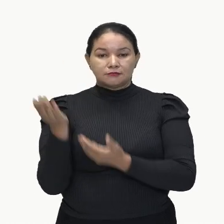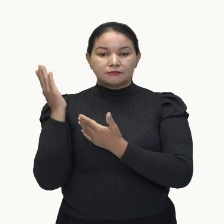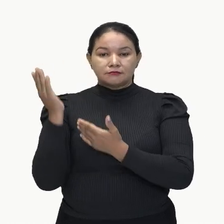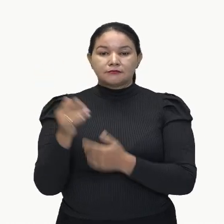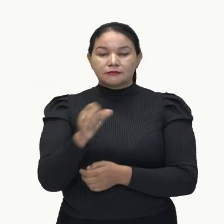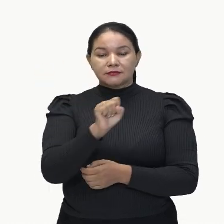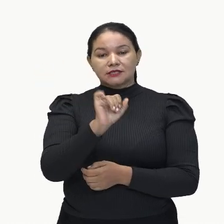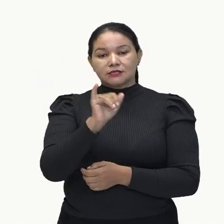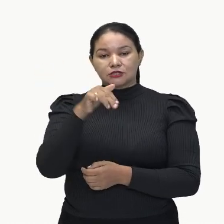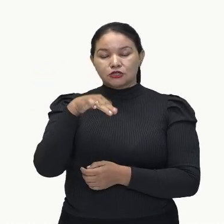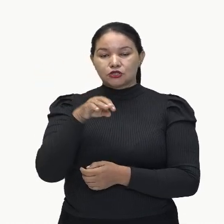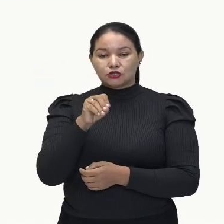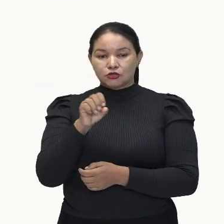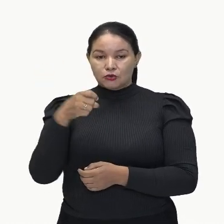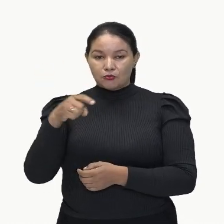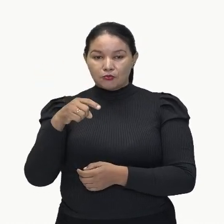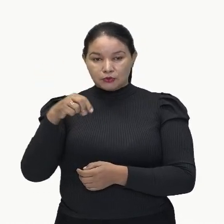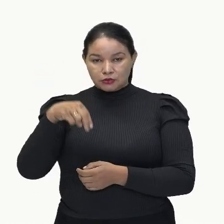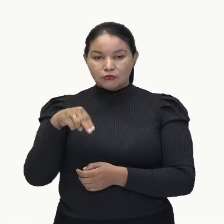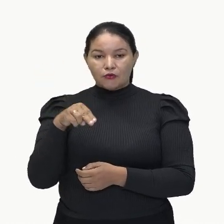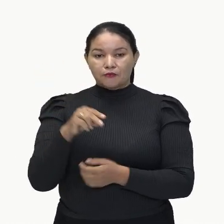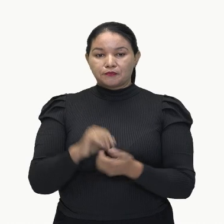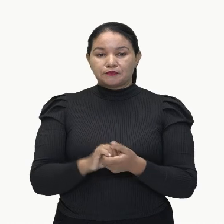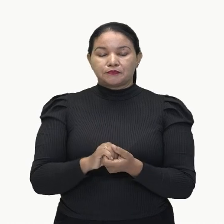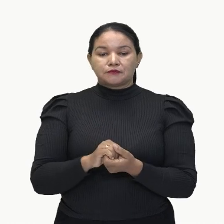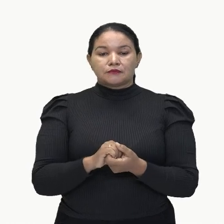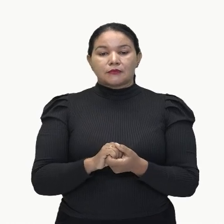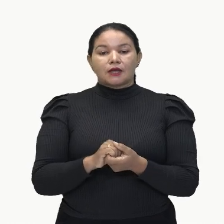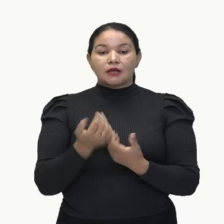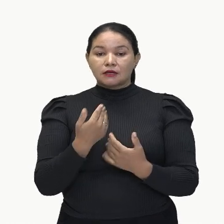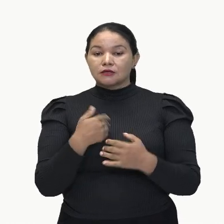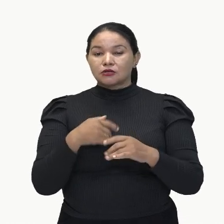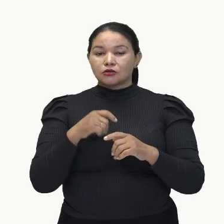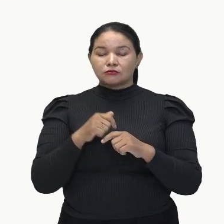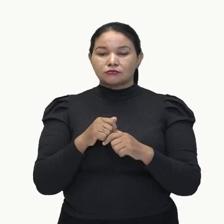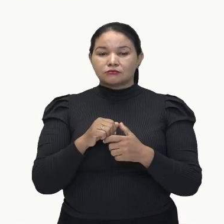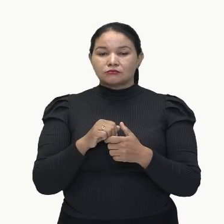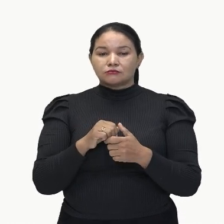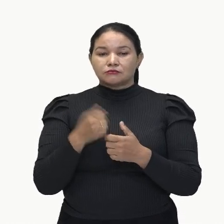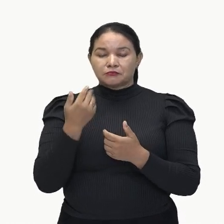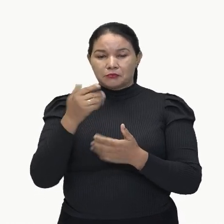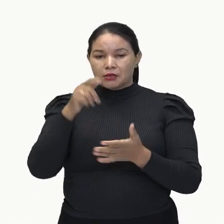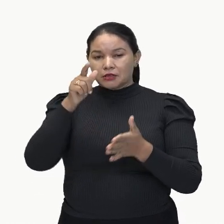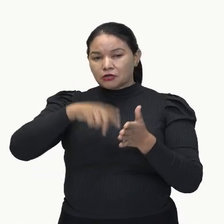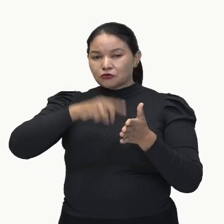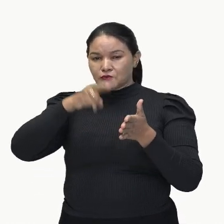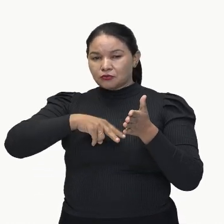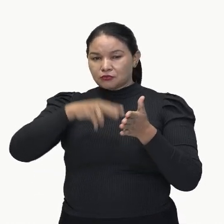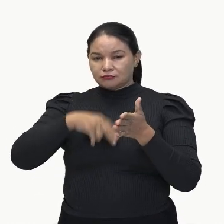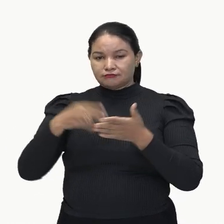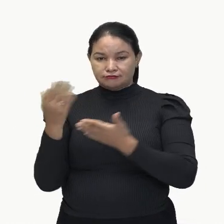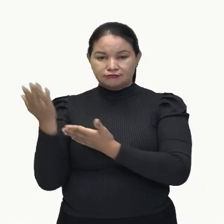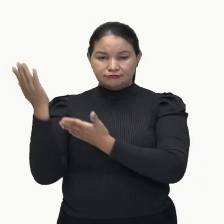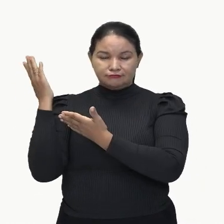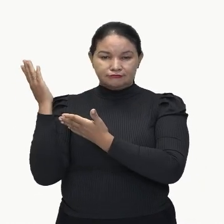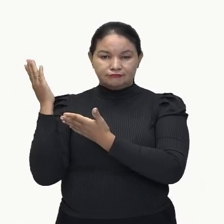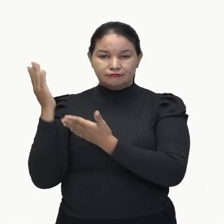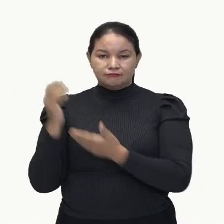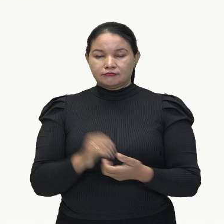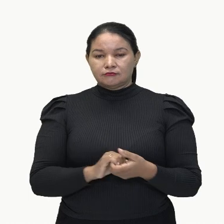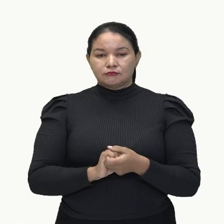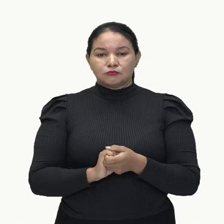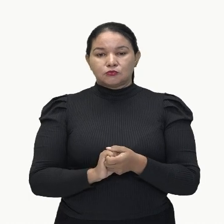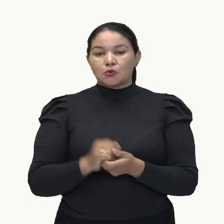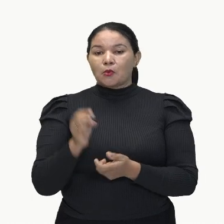um revolucionário que lou por Independência de Venezuela Colômbia peru e Bolívia o nome dele oficialmente